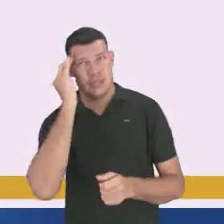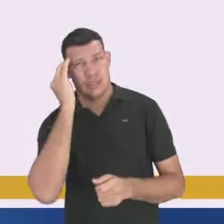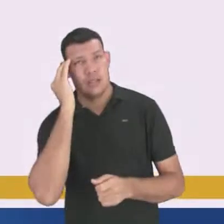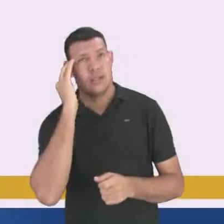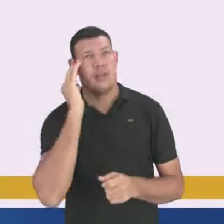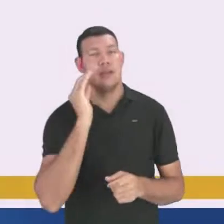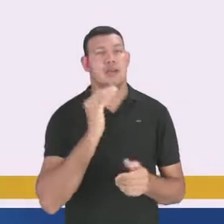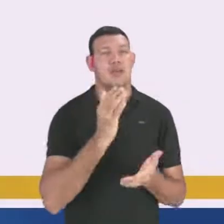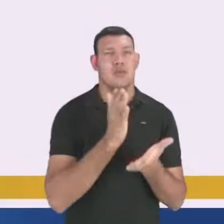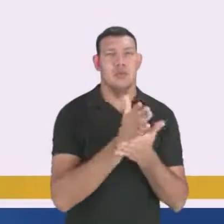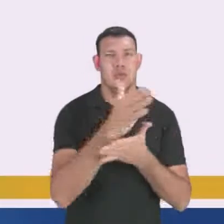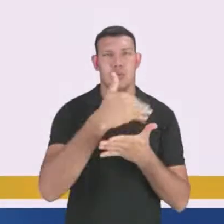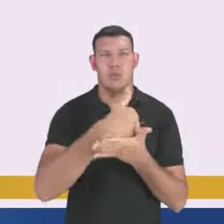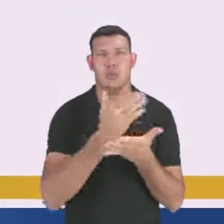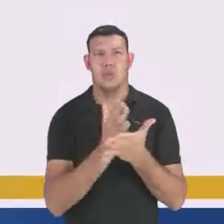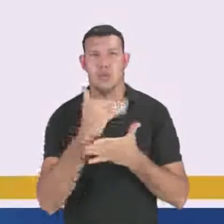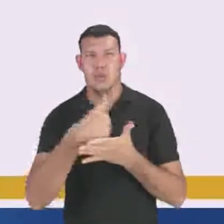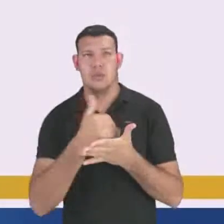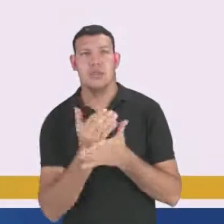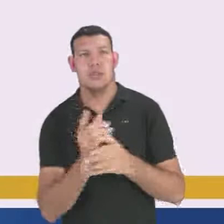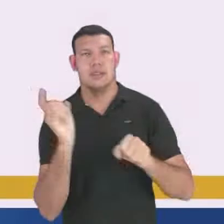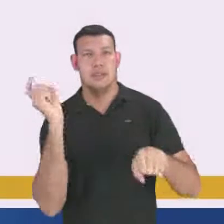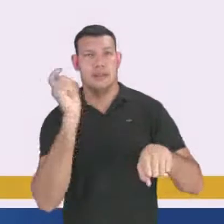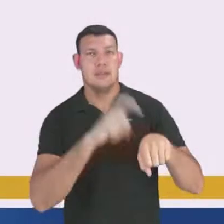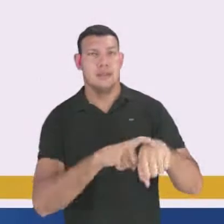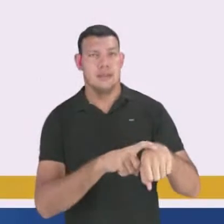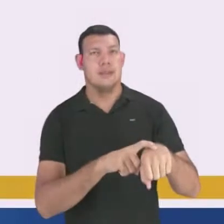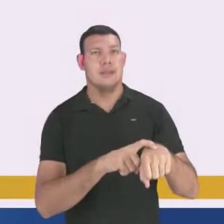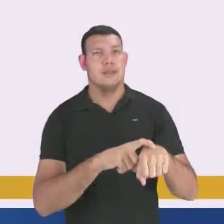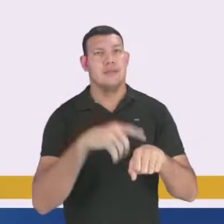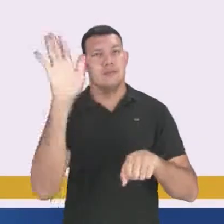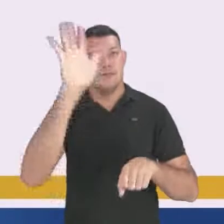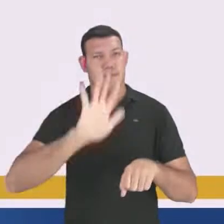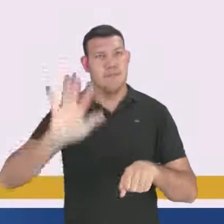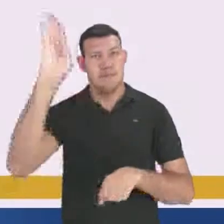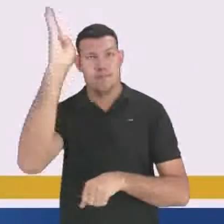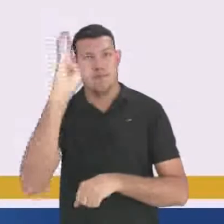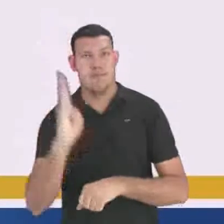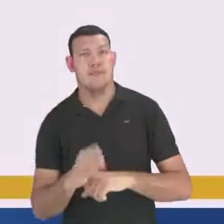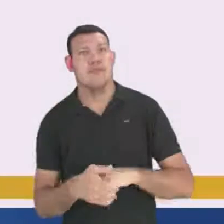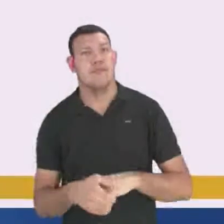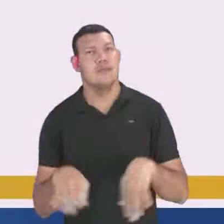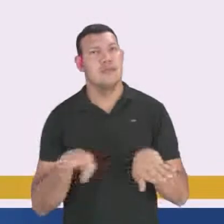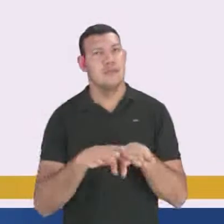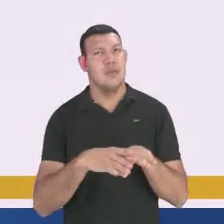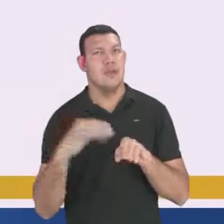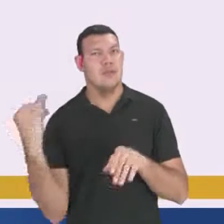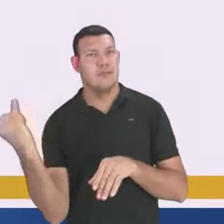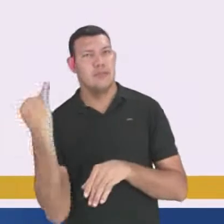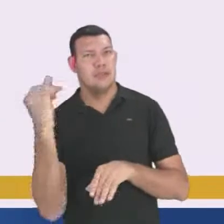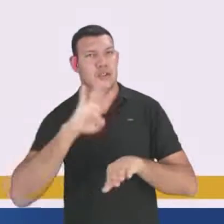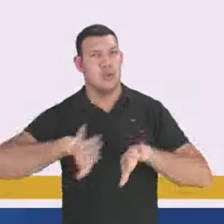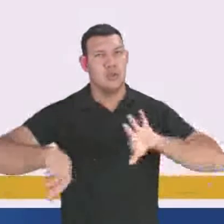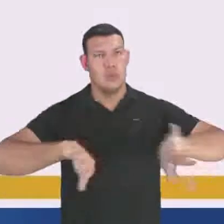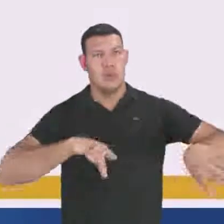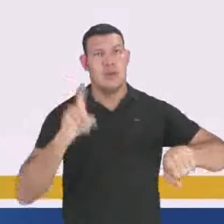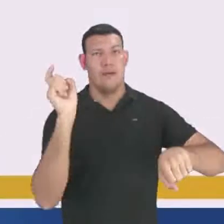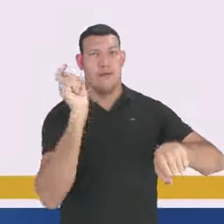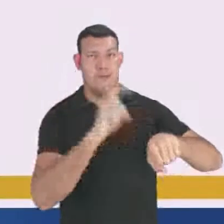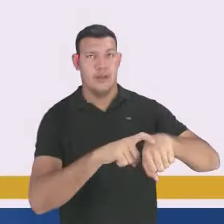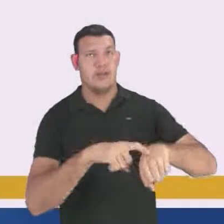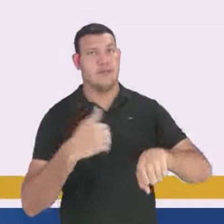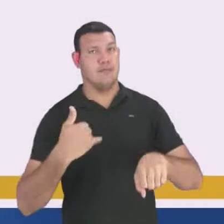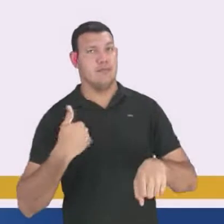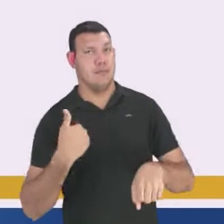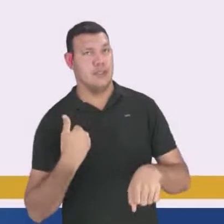por faixa de idade, sexo, profissão. Então, isso possibilita medidas de combates mais eficazes, E com certeza será importante